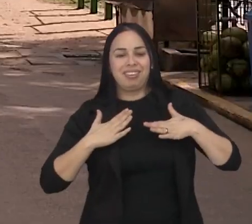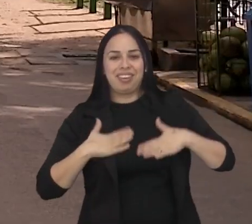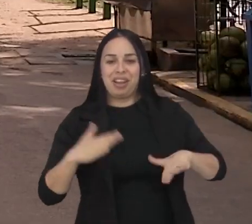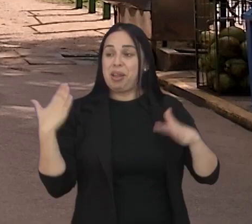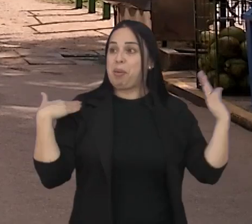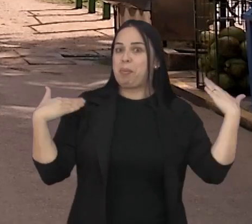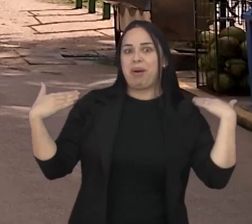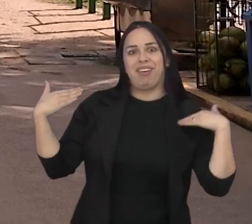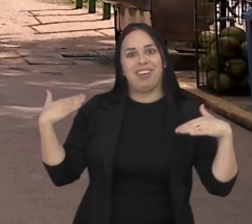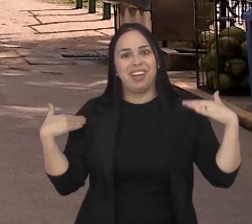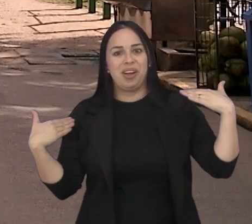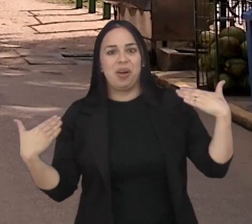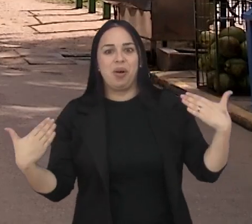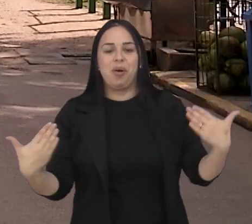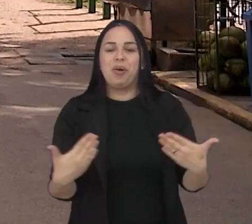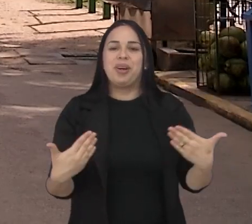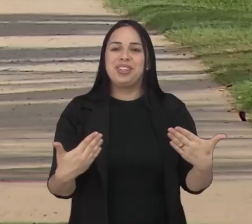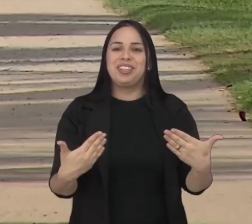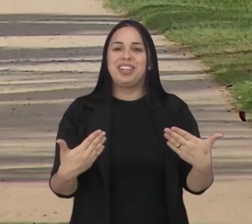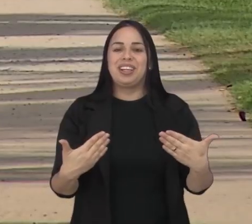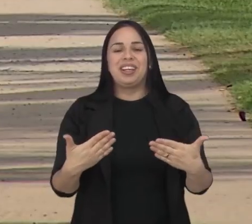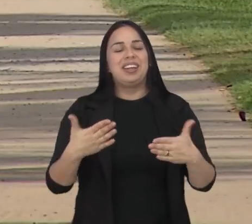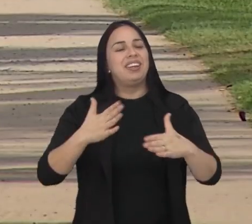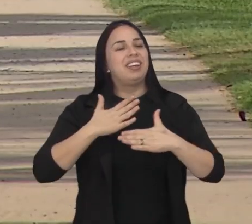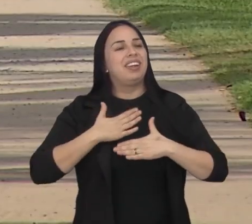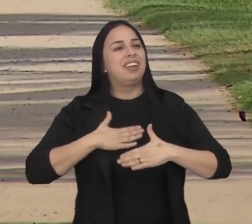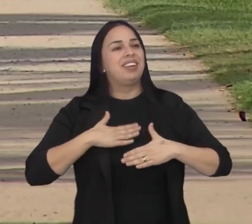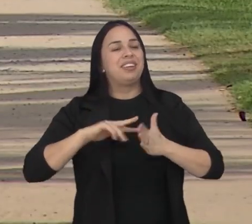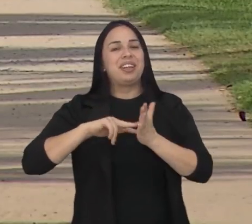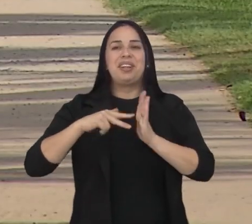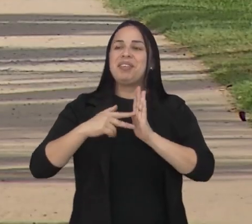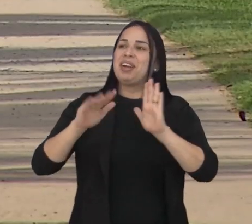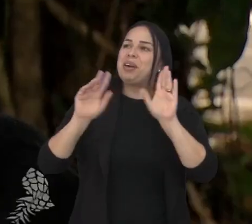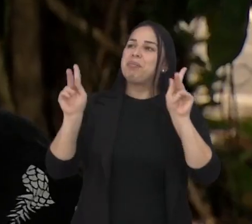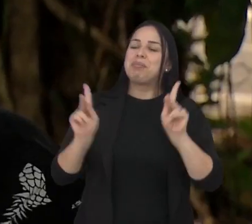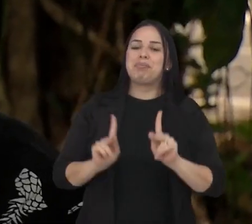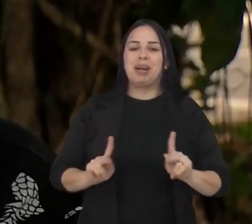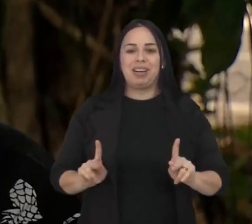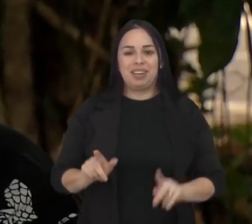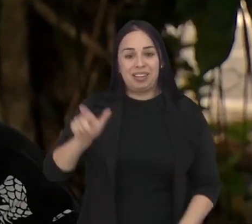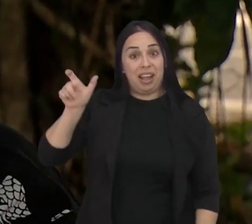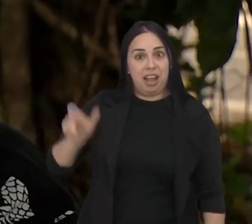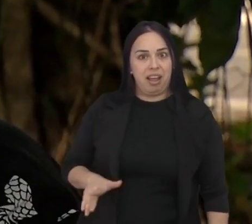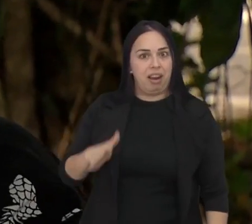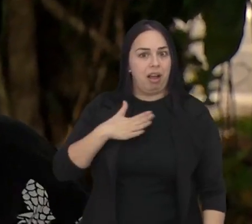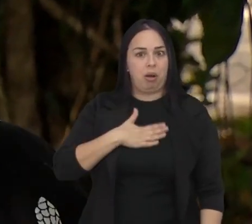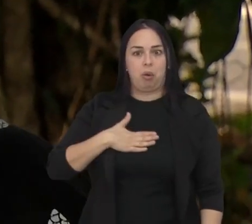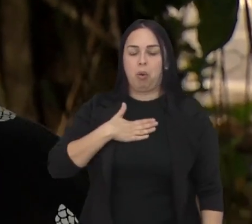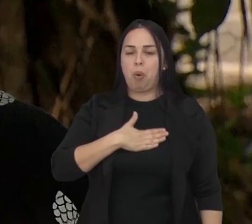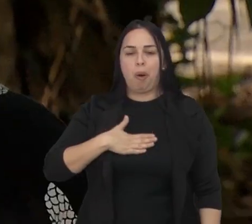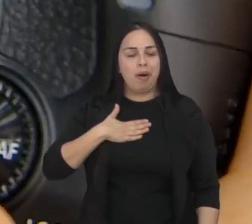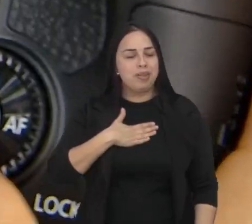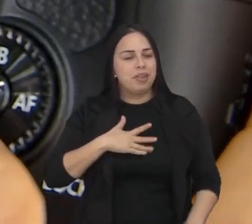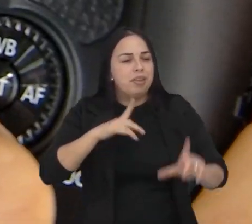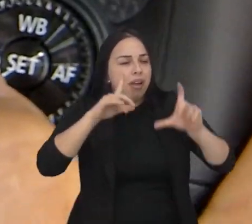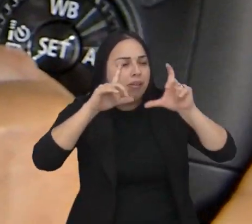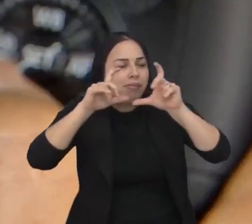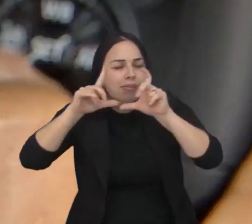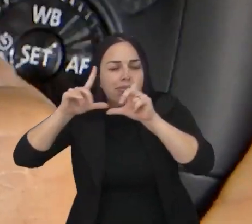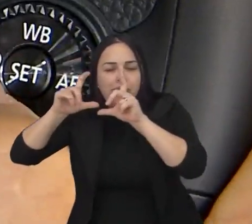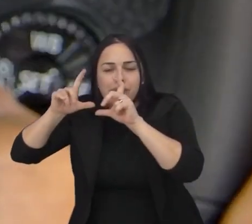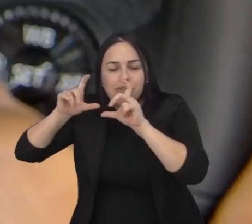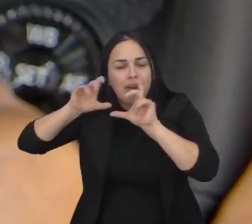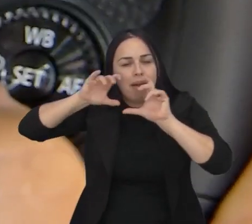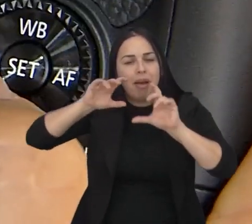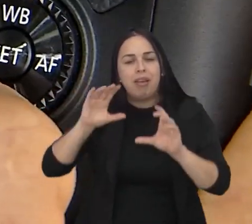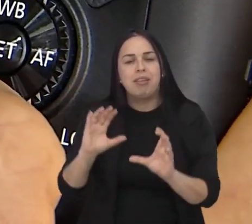O passeio pelo Parque Vicentina Aranha é hoje um convite à tranquilidade. A dona Nelma gosta de registrar toda a paz que sente